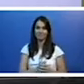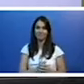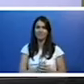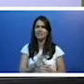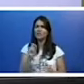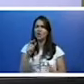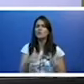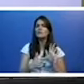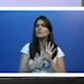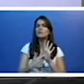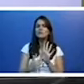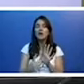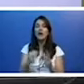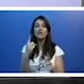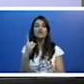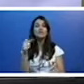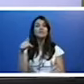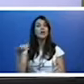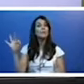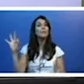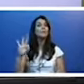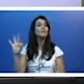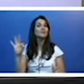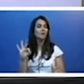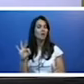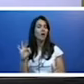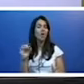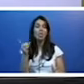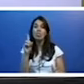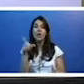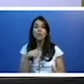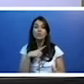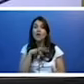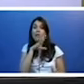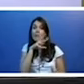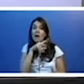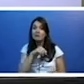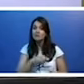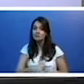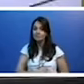representava 17%. Quantas residências